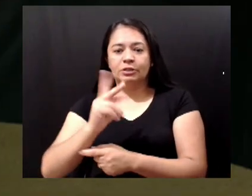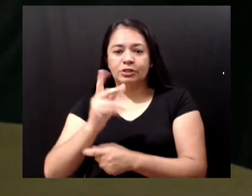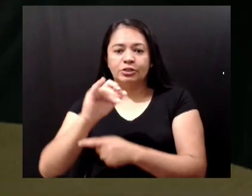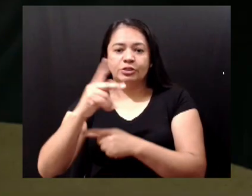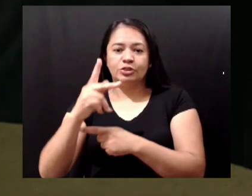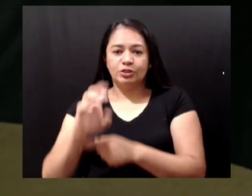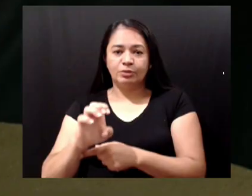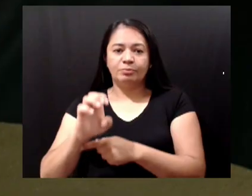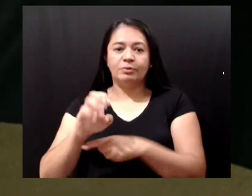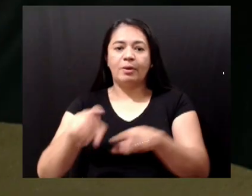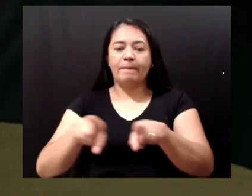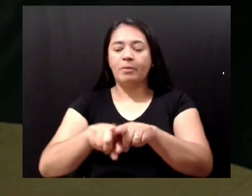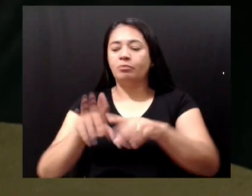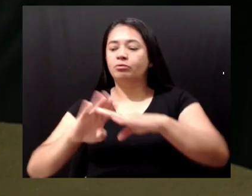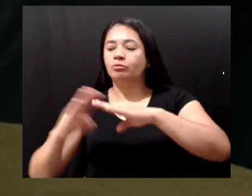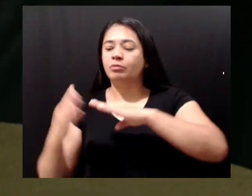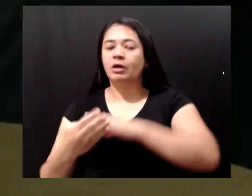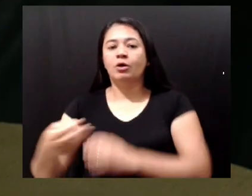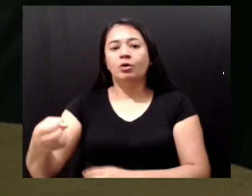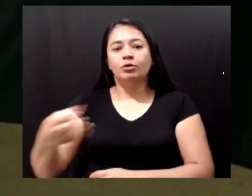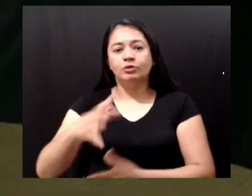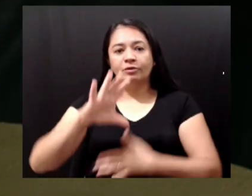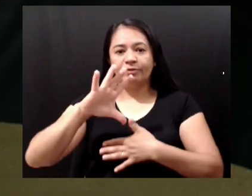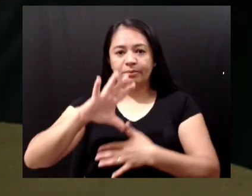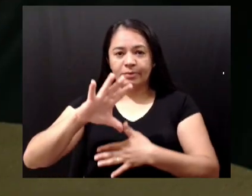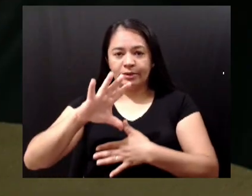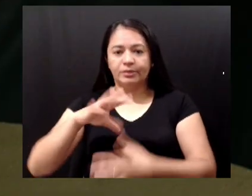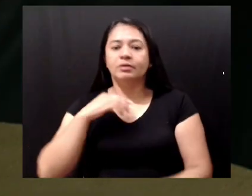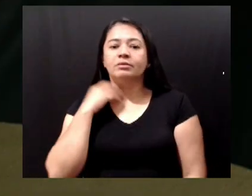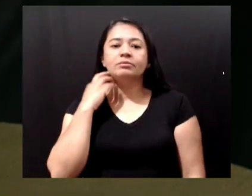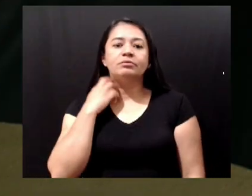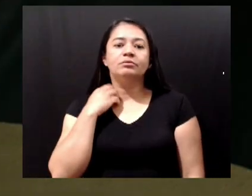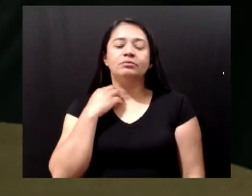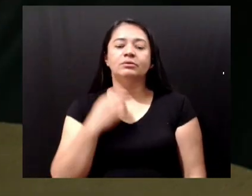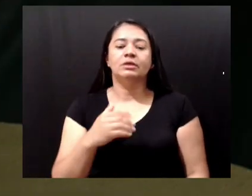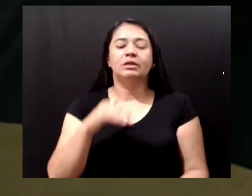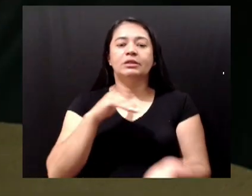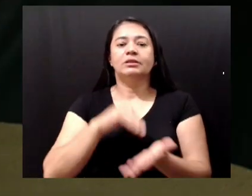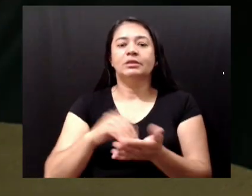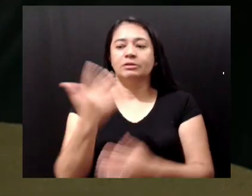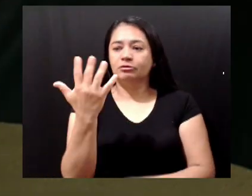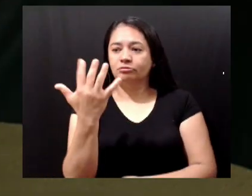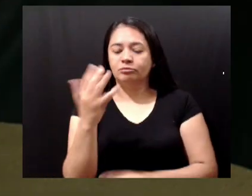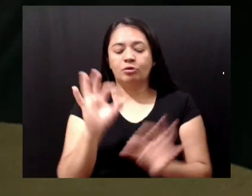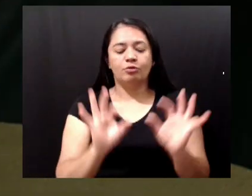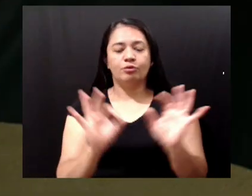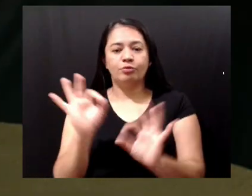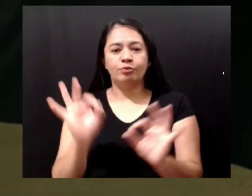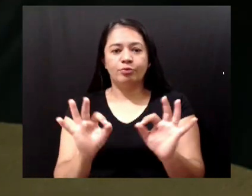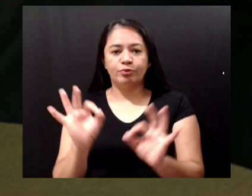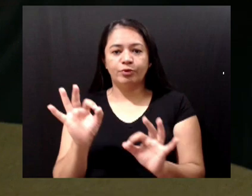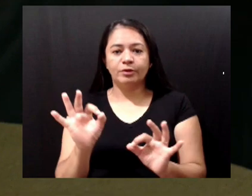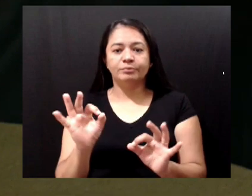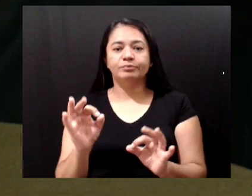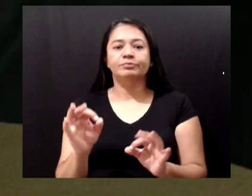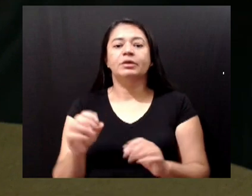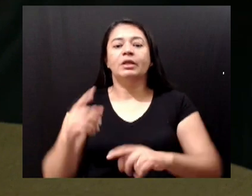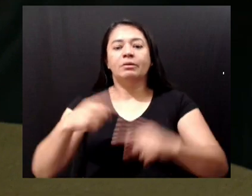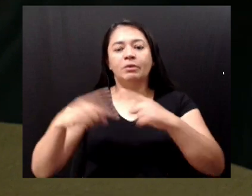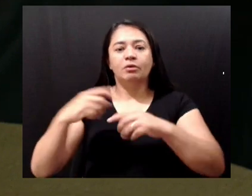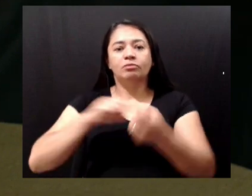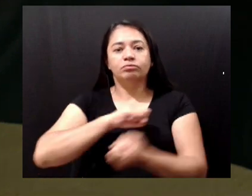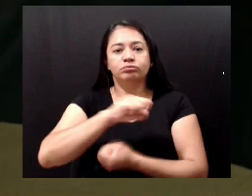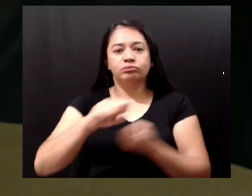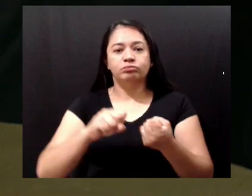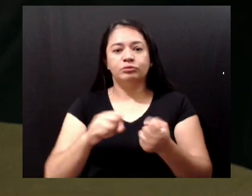tá? A ação é organizada pela Seclimas, a Secretaria do Clima, Meio Ambiente e Desenvolvimento Sustentável, por meio do